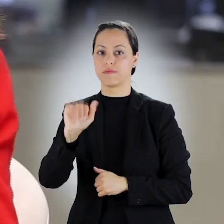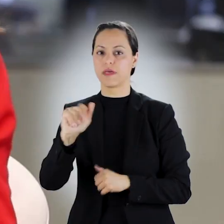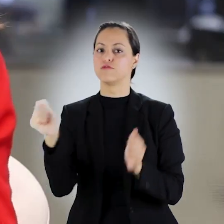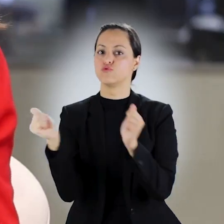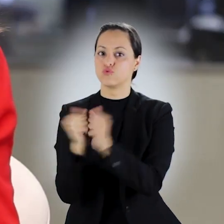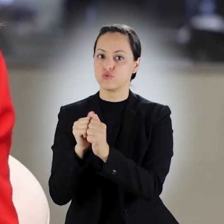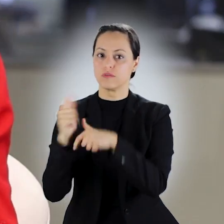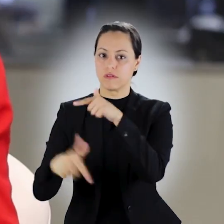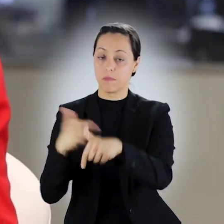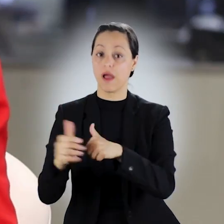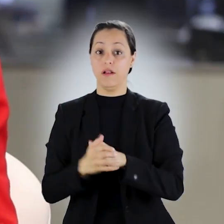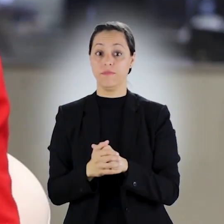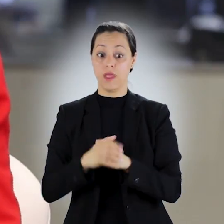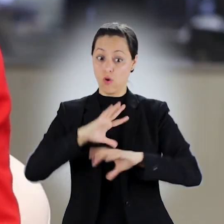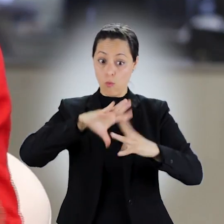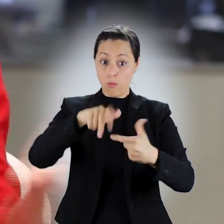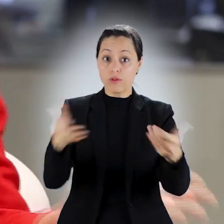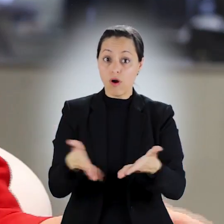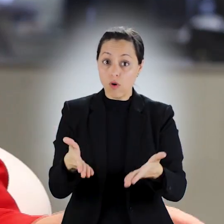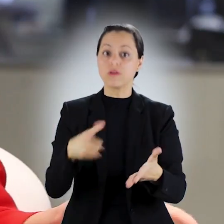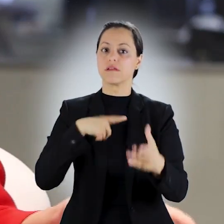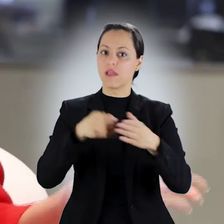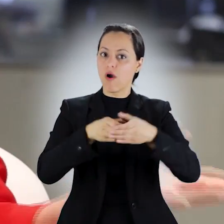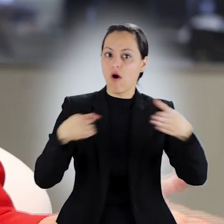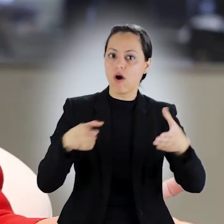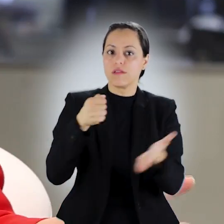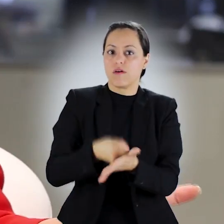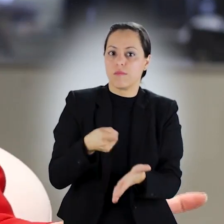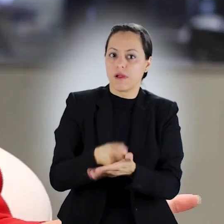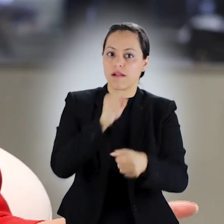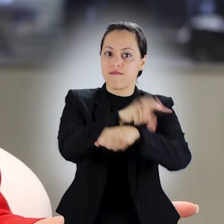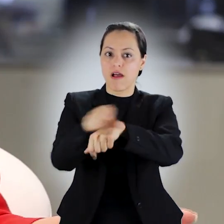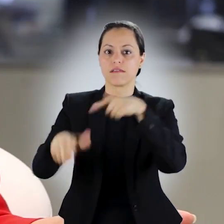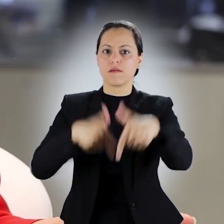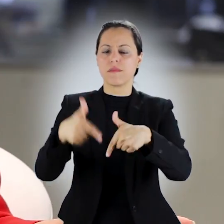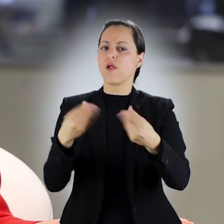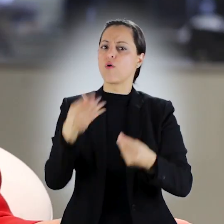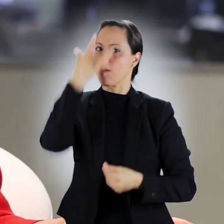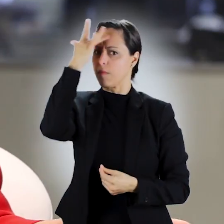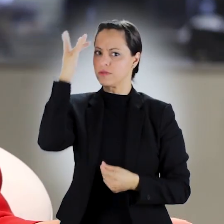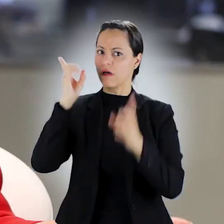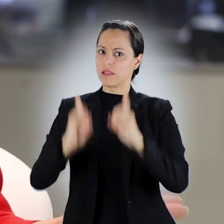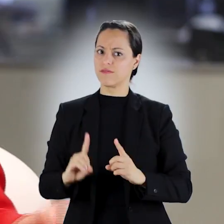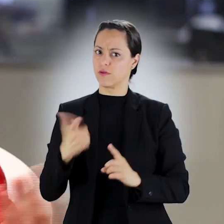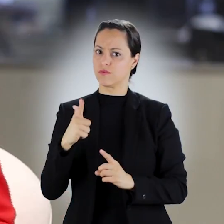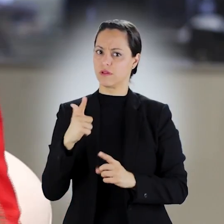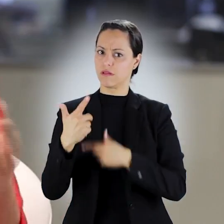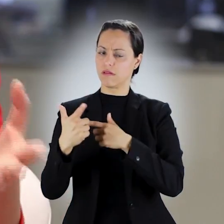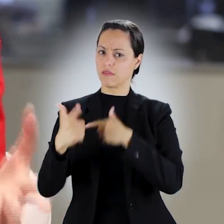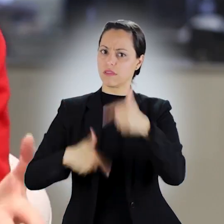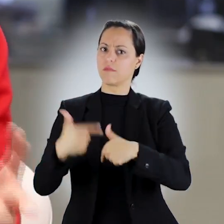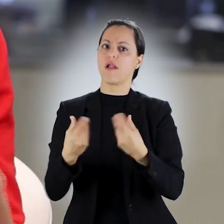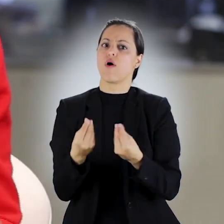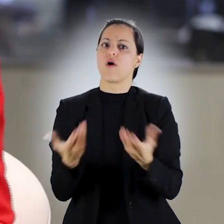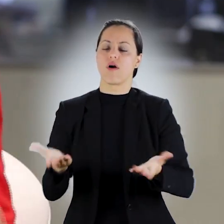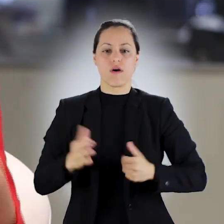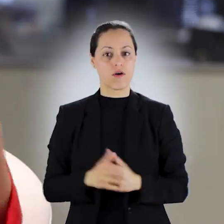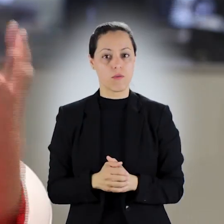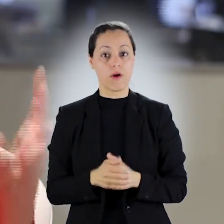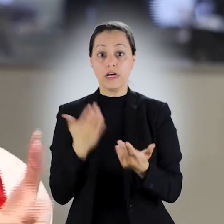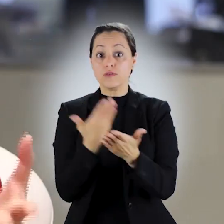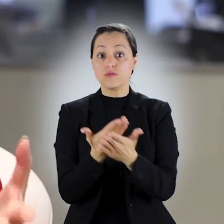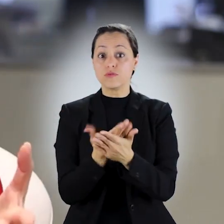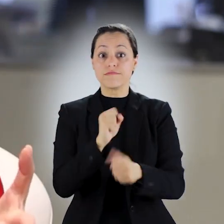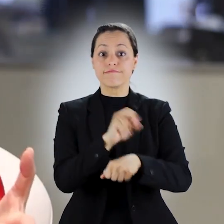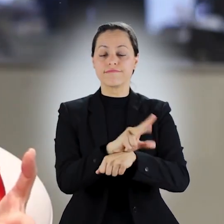estimuladas a obedecerem essas cotas também, como é que uma pessoa com alguma deficiência fica sem trabalho? Né? Como é que ela fica sem estudo? Como é que ela